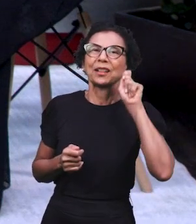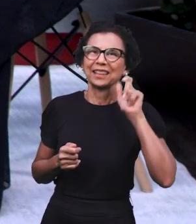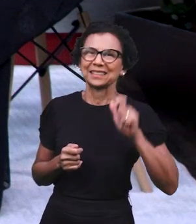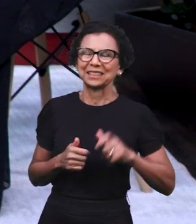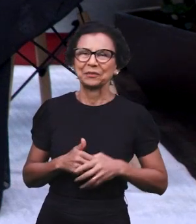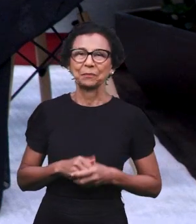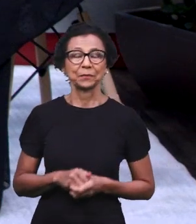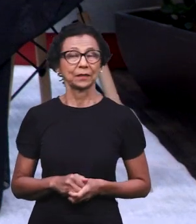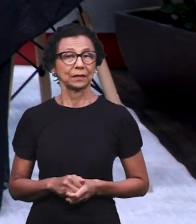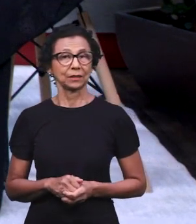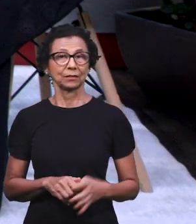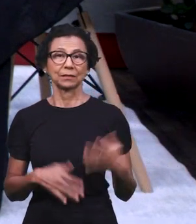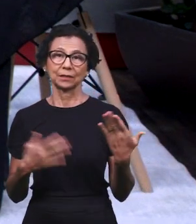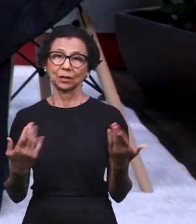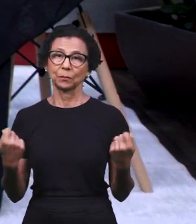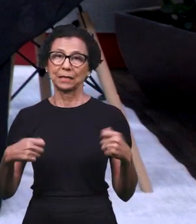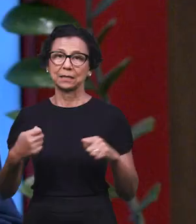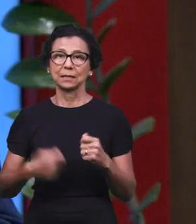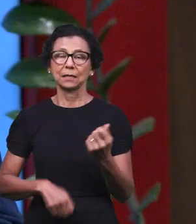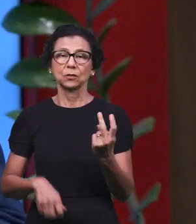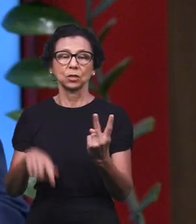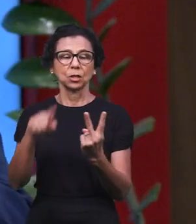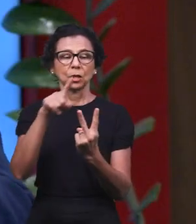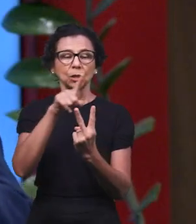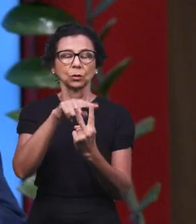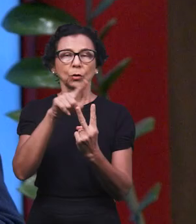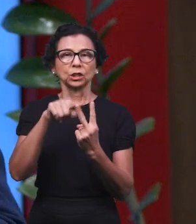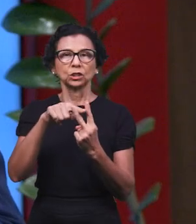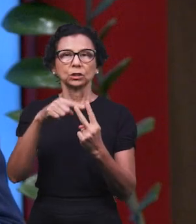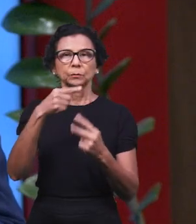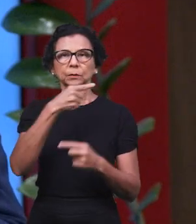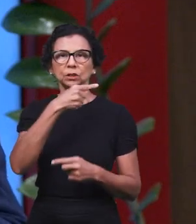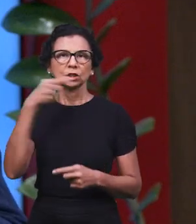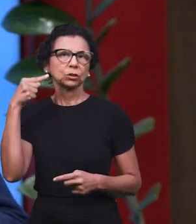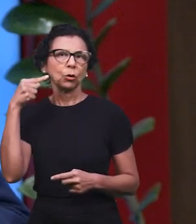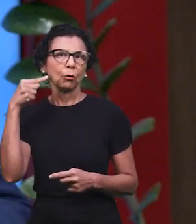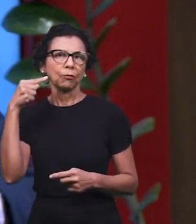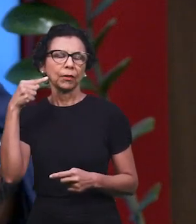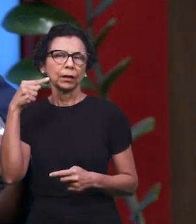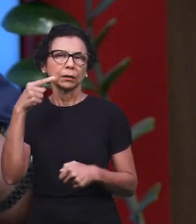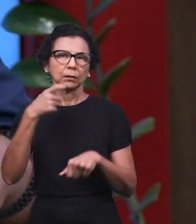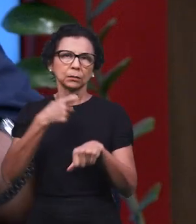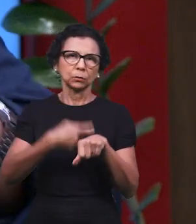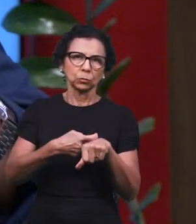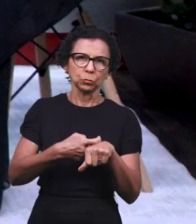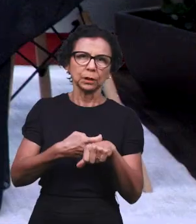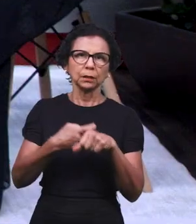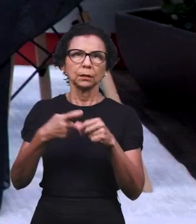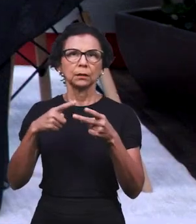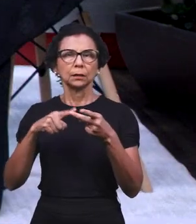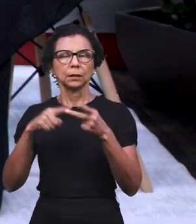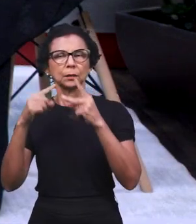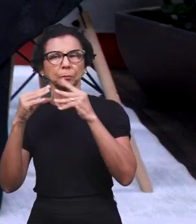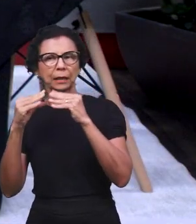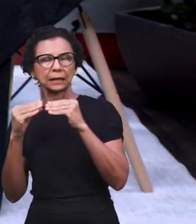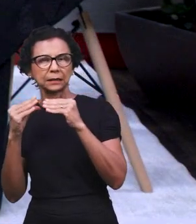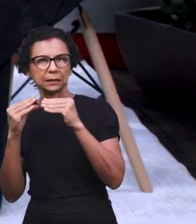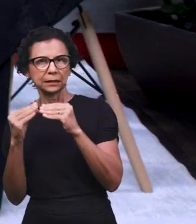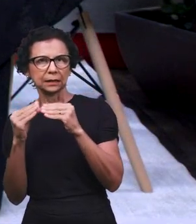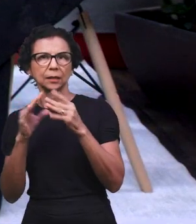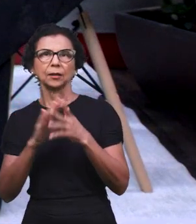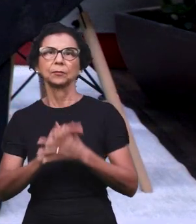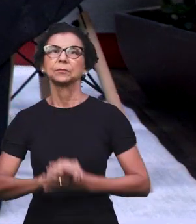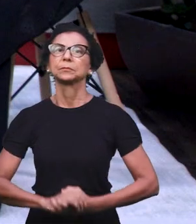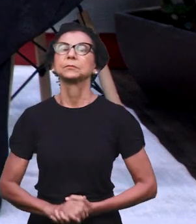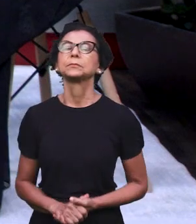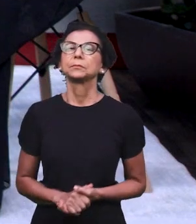tá? E se você tem a prótese total, você deve retirá-la e escová-la, né, doutora, para que possa Sim, ser com feita certeza. toda a higienização ali.